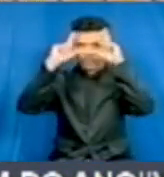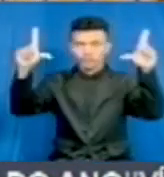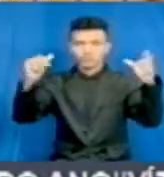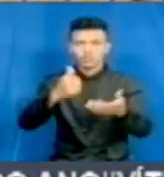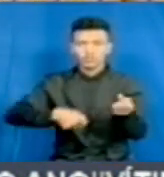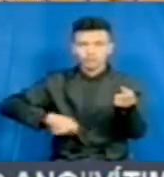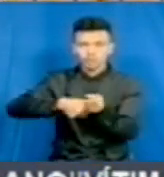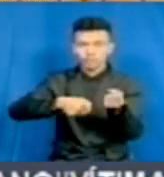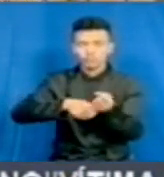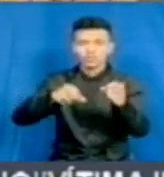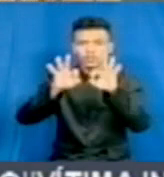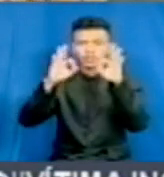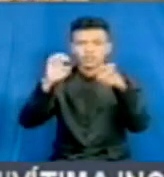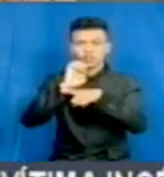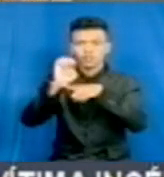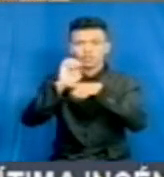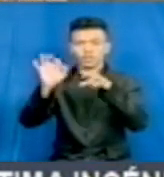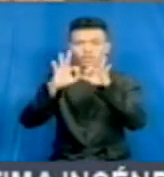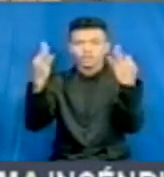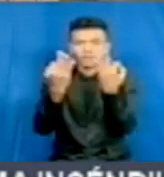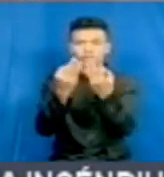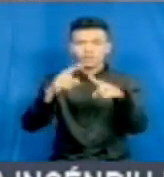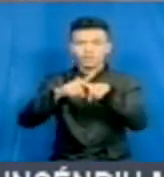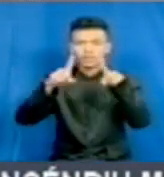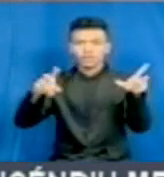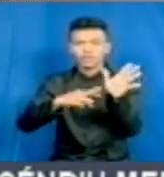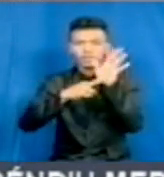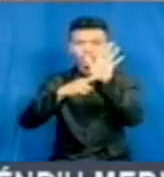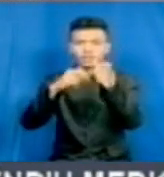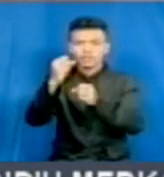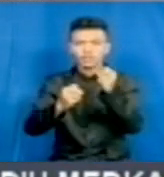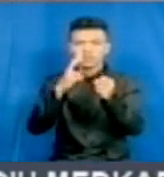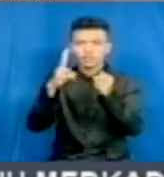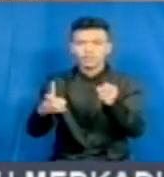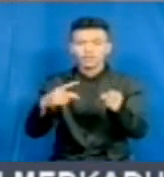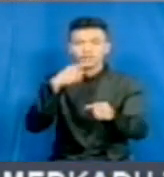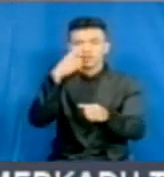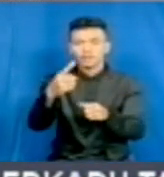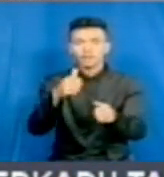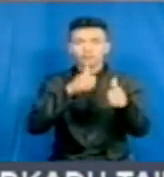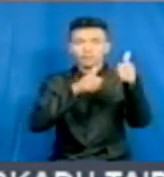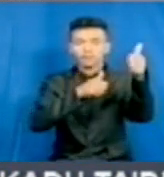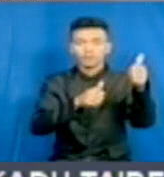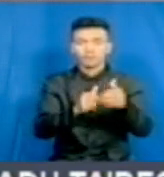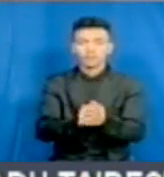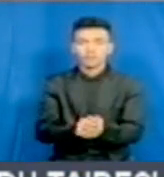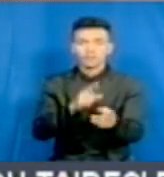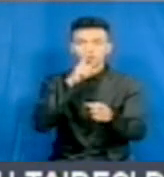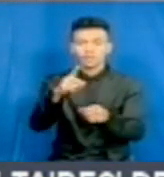sustenta necessidade e família. Mas bem, representante sociedade civil não afirma, ter lolos governo